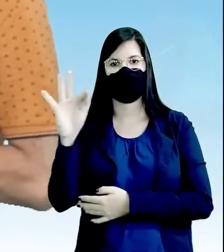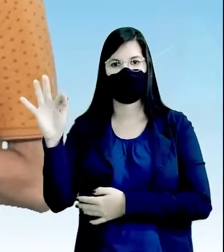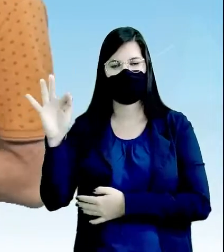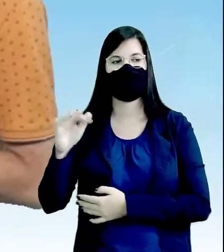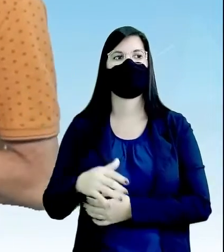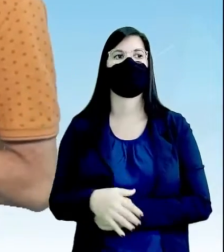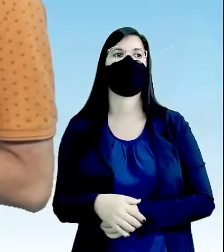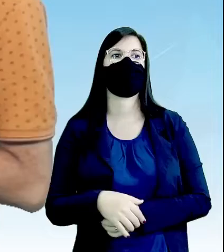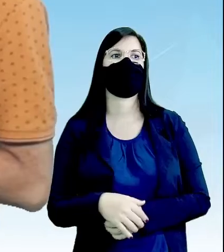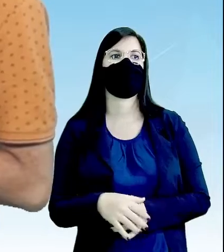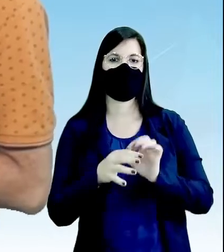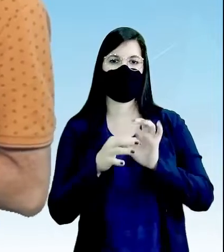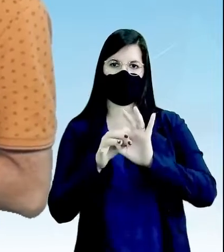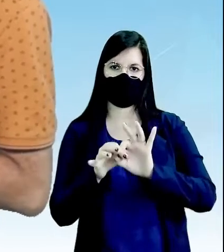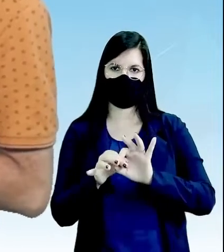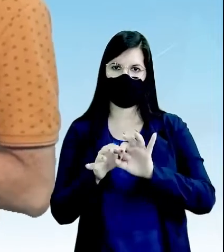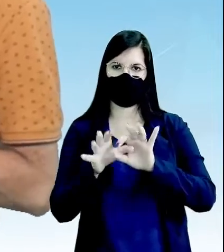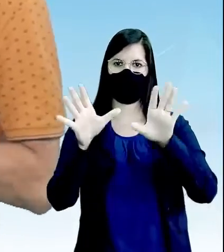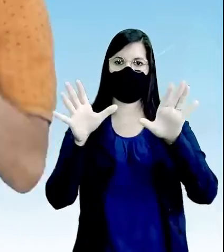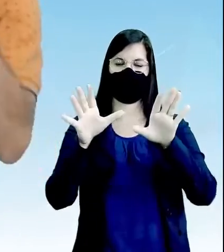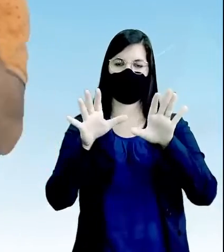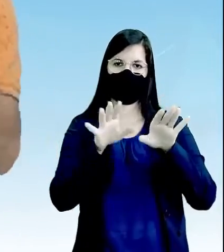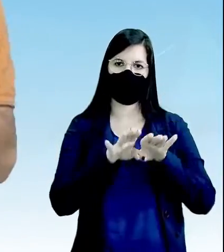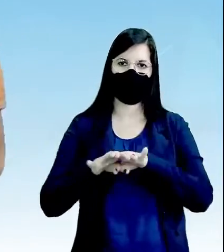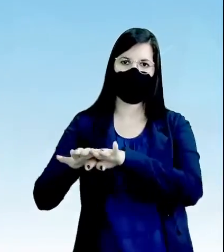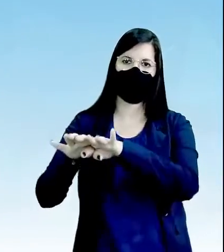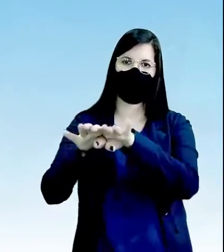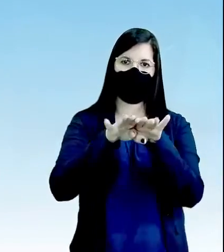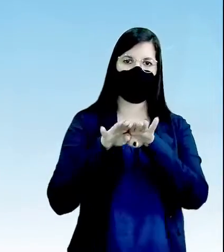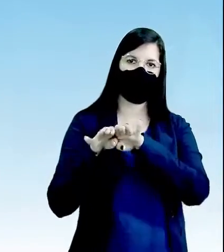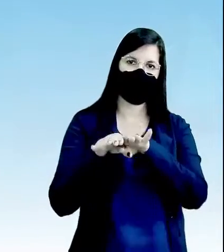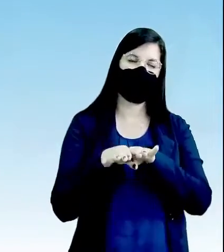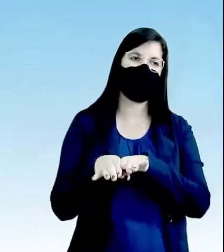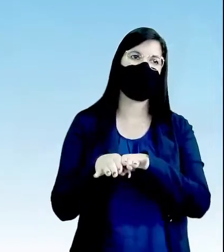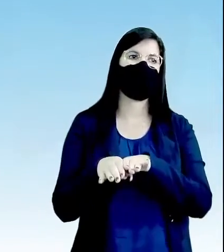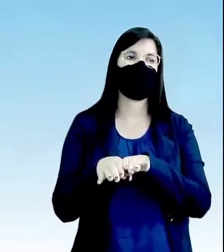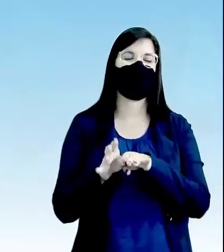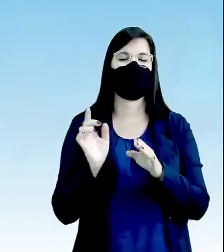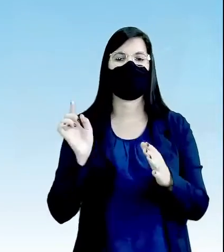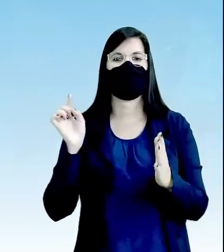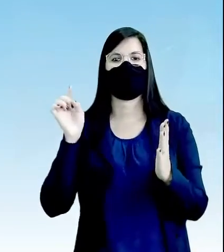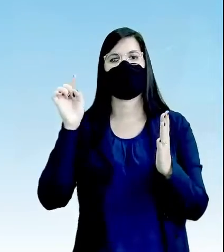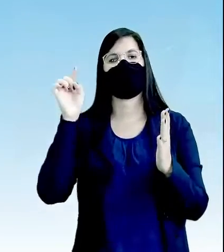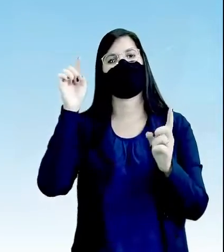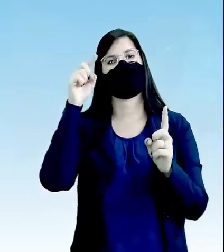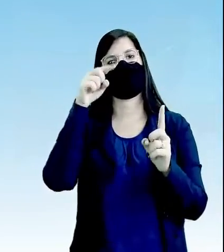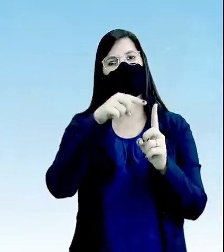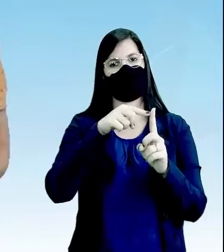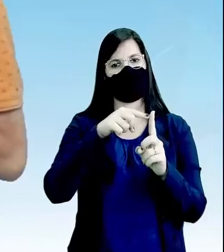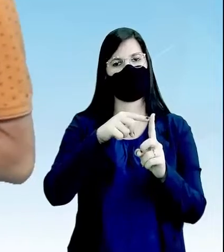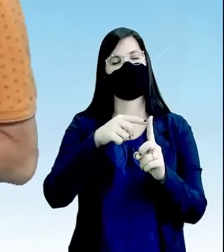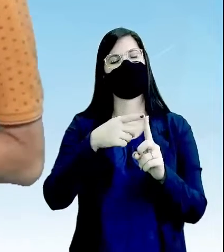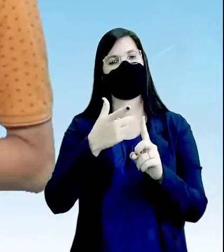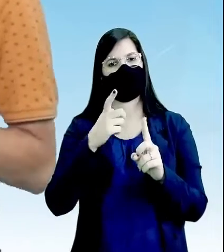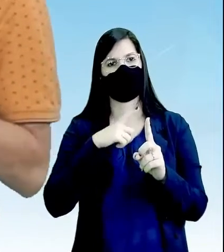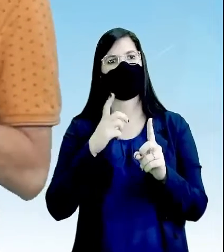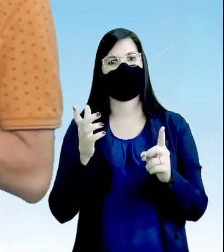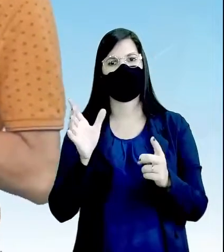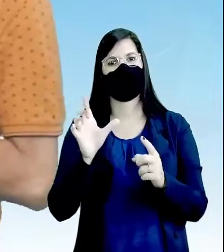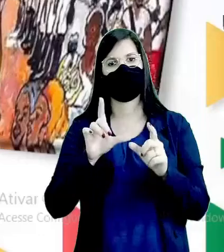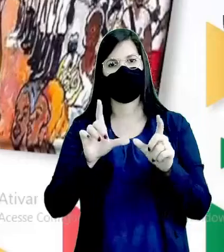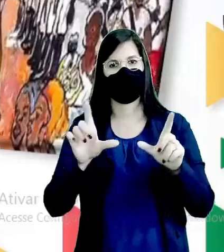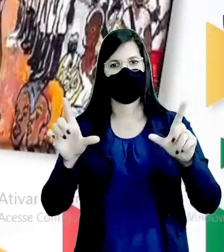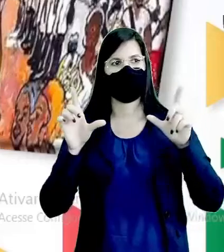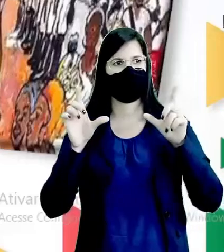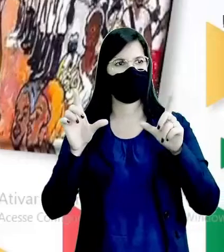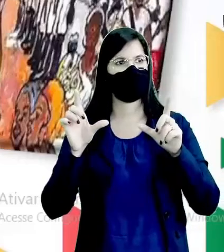da, Liberdade, igualdade e não é, da Revolução fraternidade. Francesa. É Então, isso todo mesmo. aquele sonho. Então, os objetivos da Revolução Francesa são esses que estão aí na tela. A proclamação